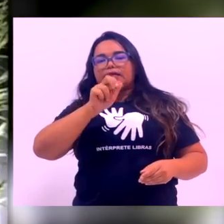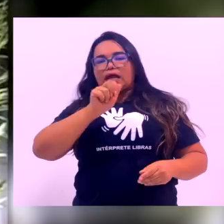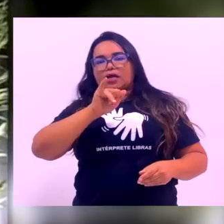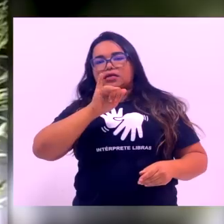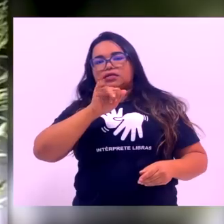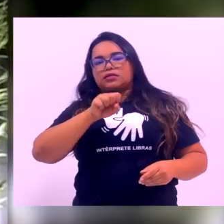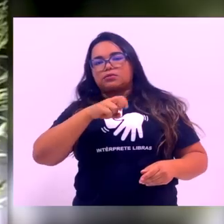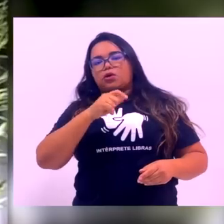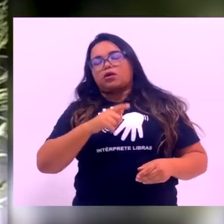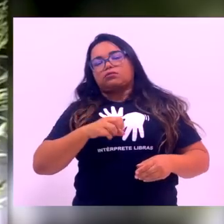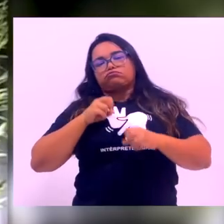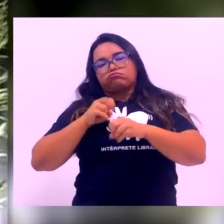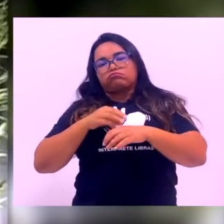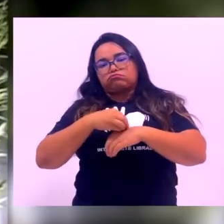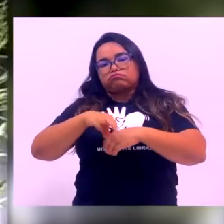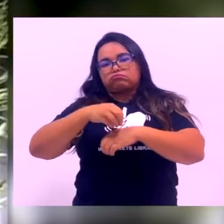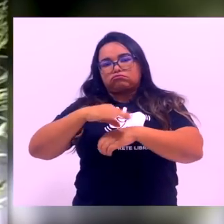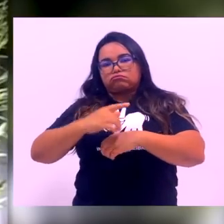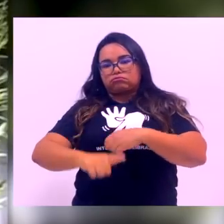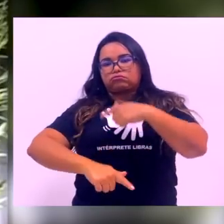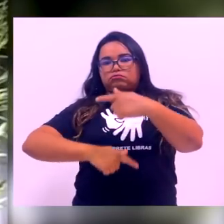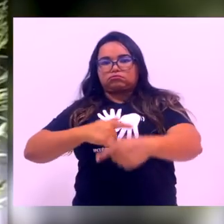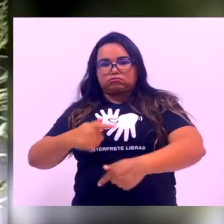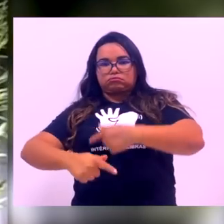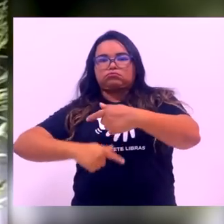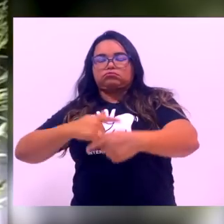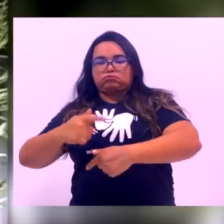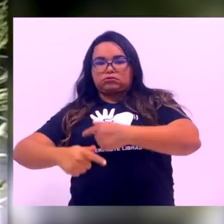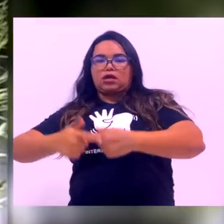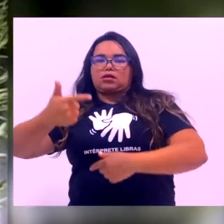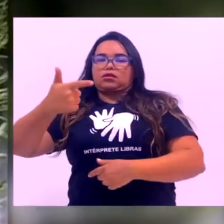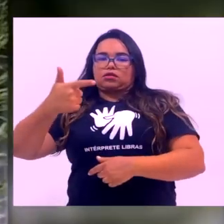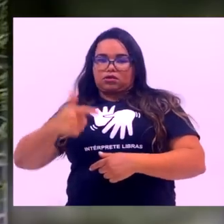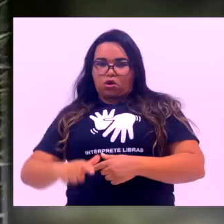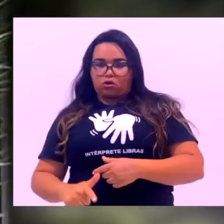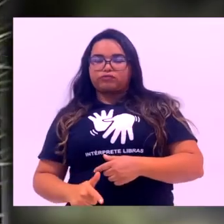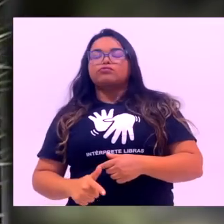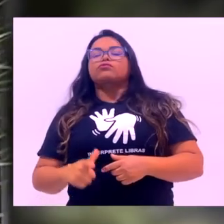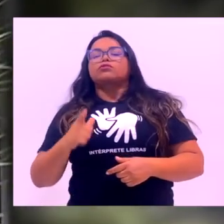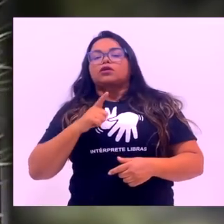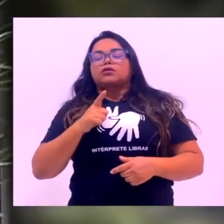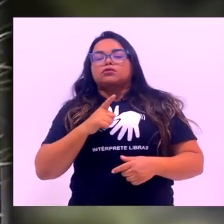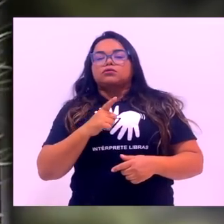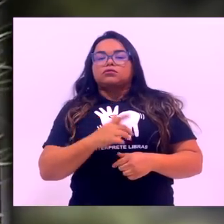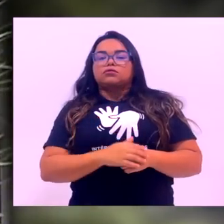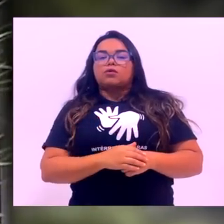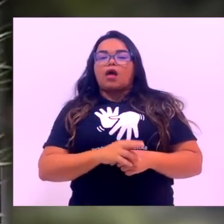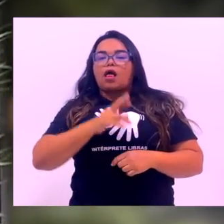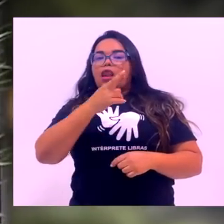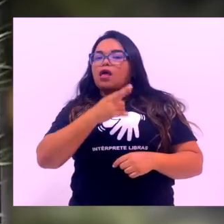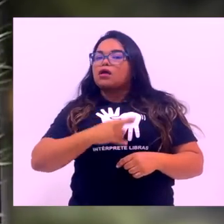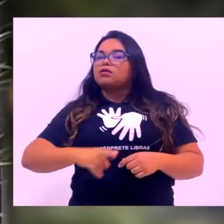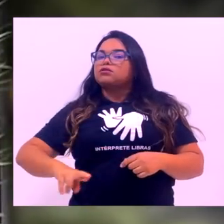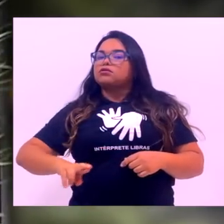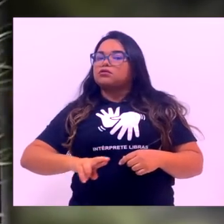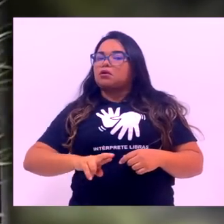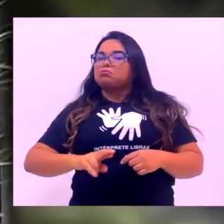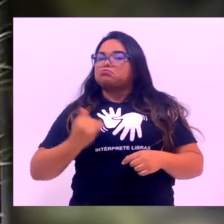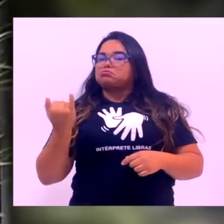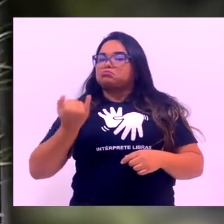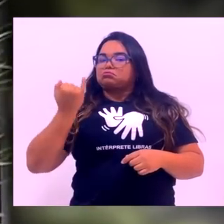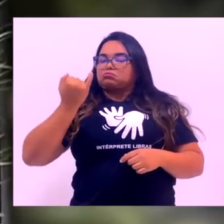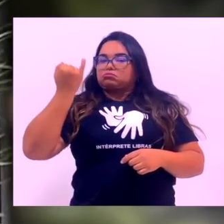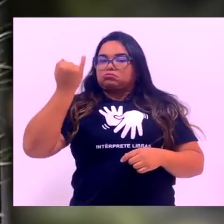que é passado de geração a geração, e o mitraísmo então ressurge, muito tempo depois, como